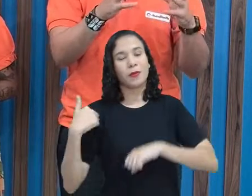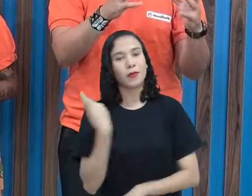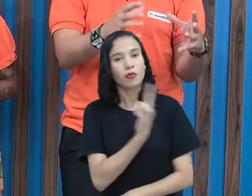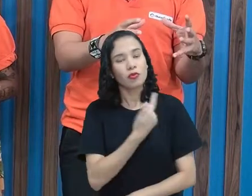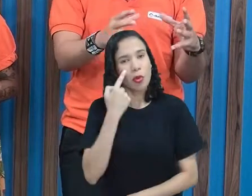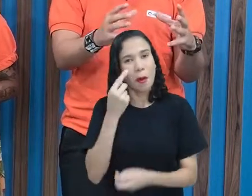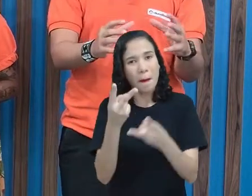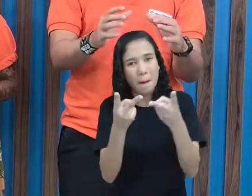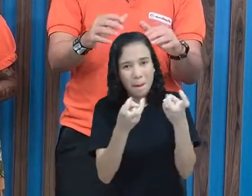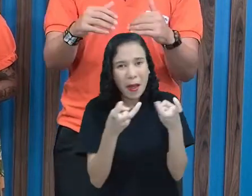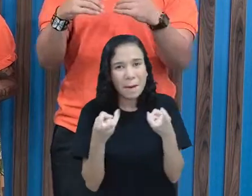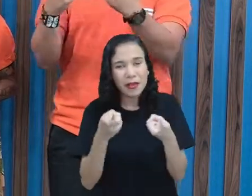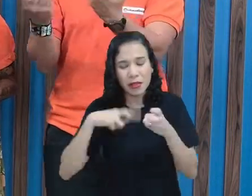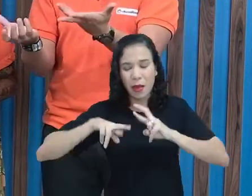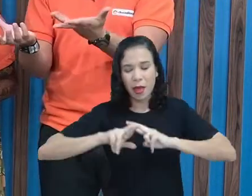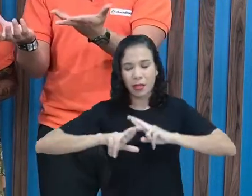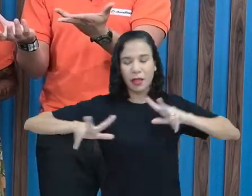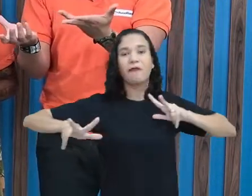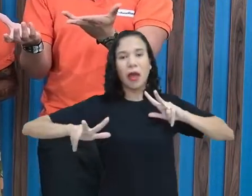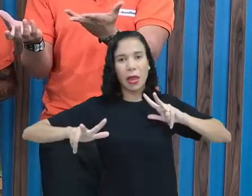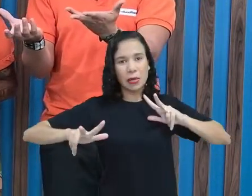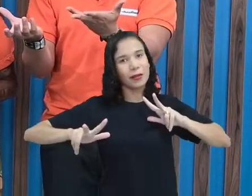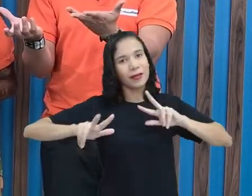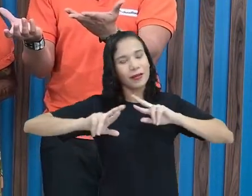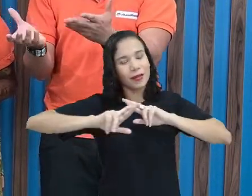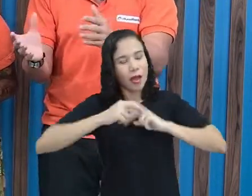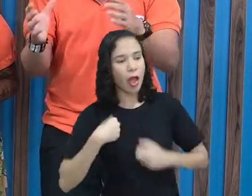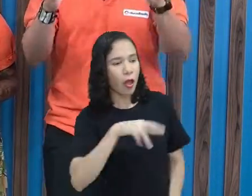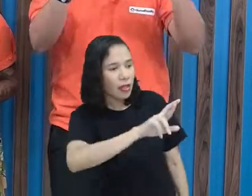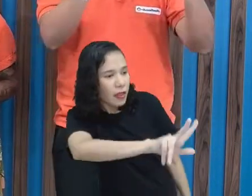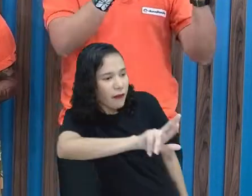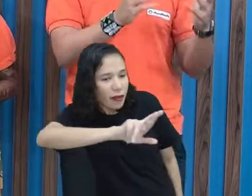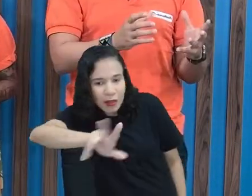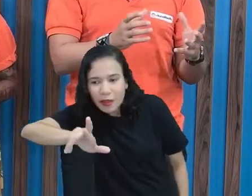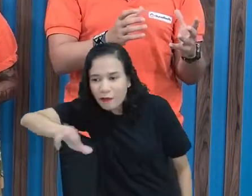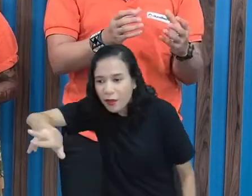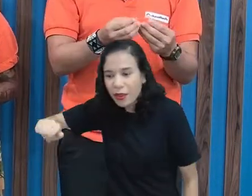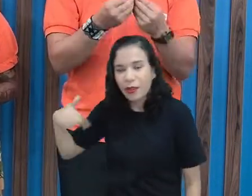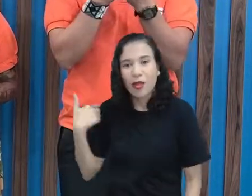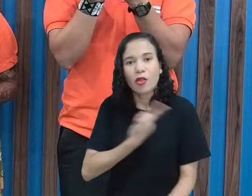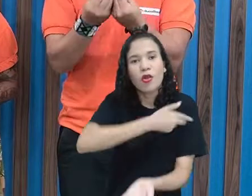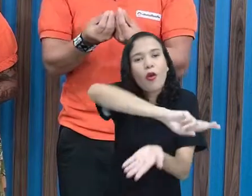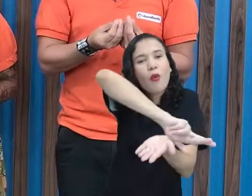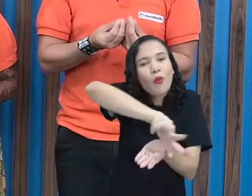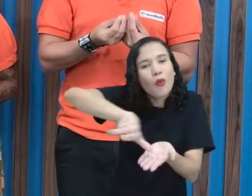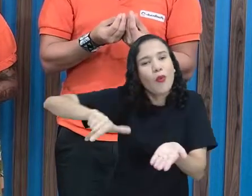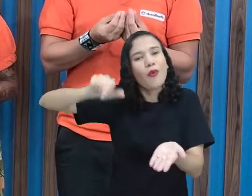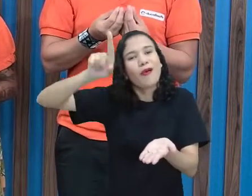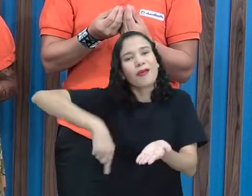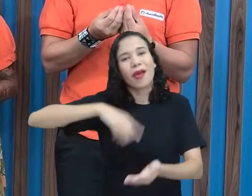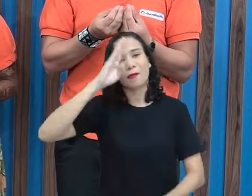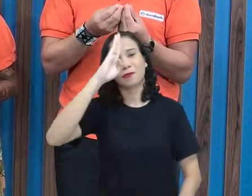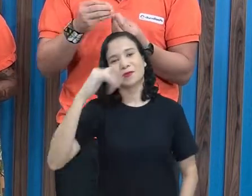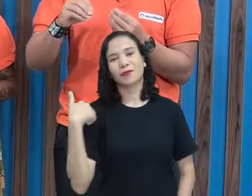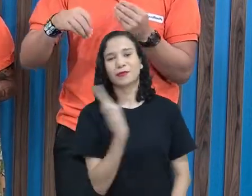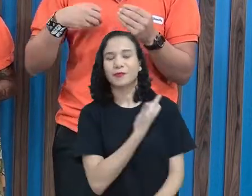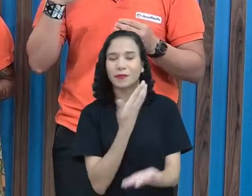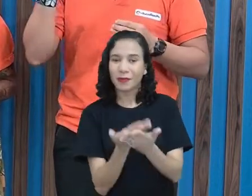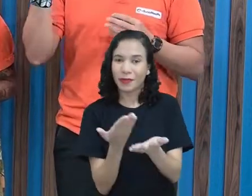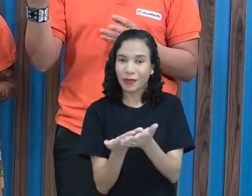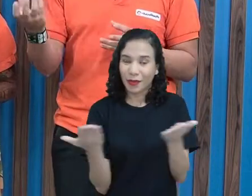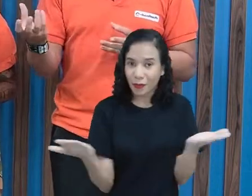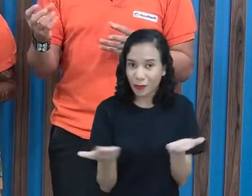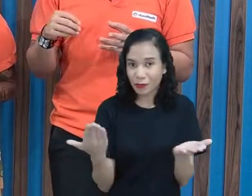somos diferentes. E somos diferentes e nos tornamos o quê? Diversos, que é o centro da nossa aula de hoje e o que a gente